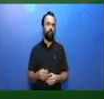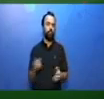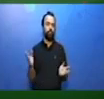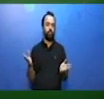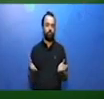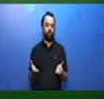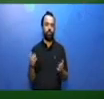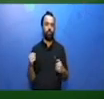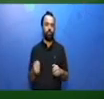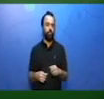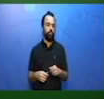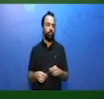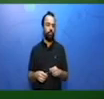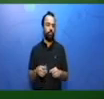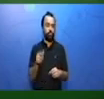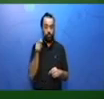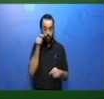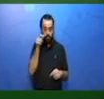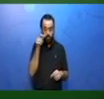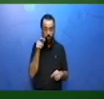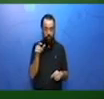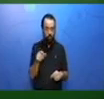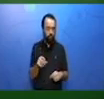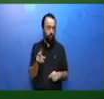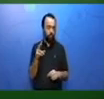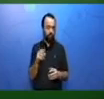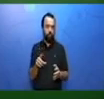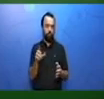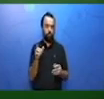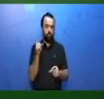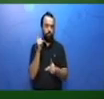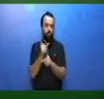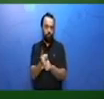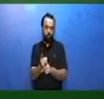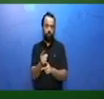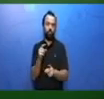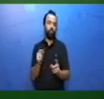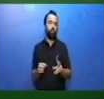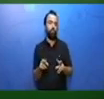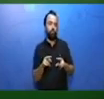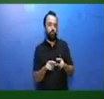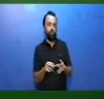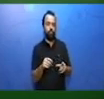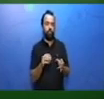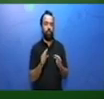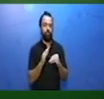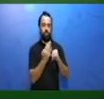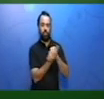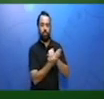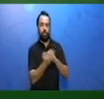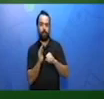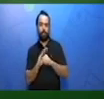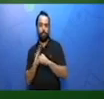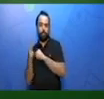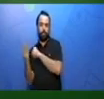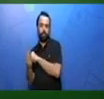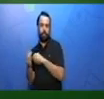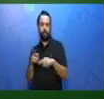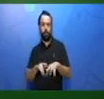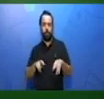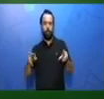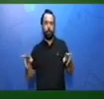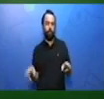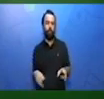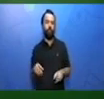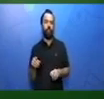hoje nós vamos observar e identificar os diferentes tipos de bairro, sua paisagem